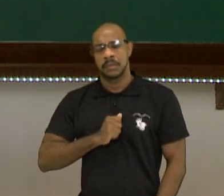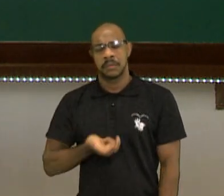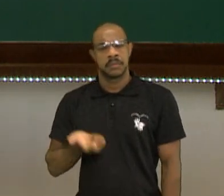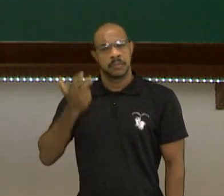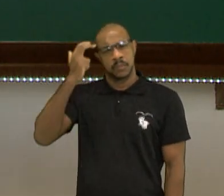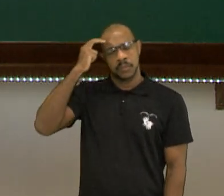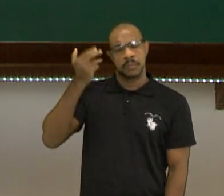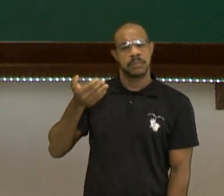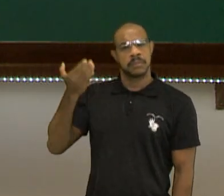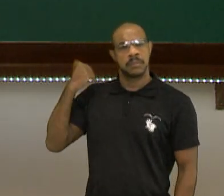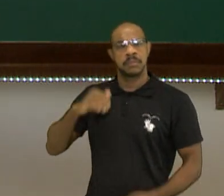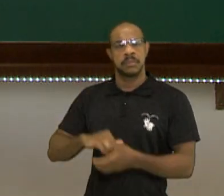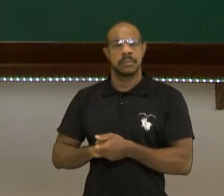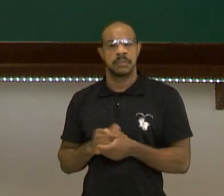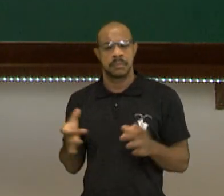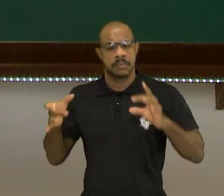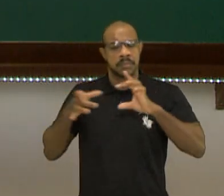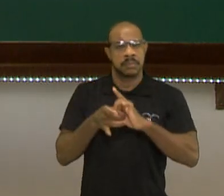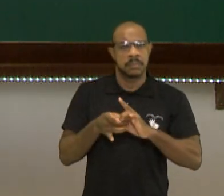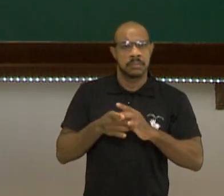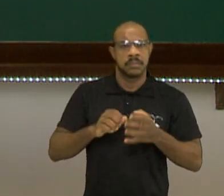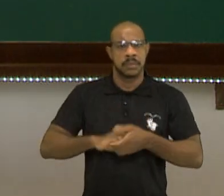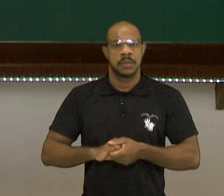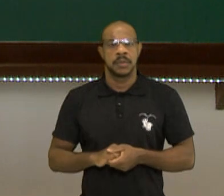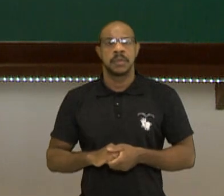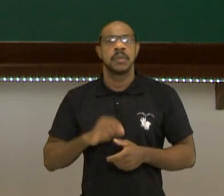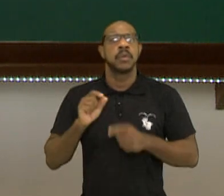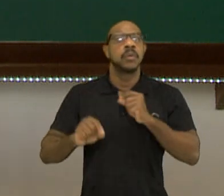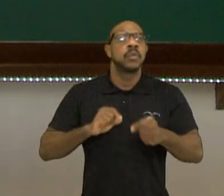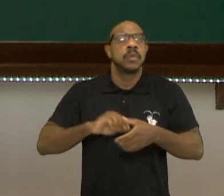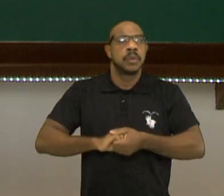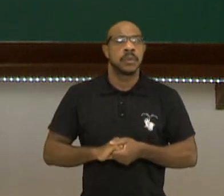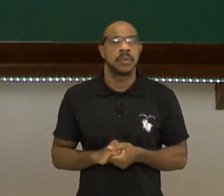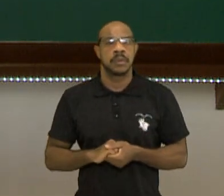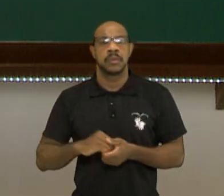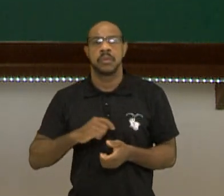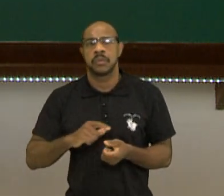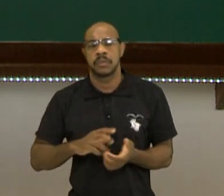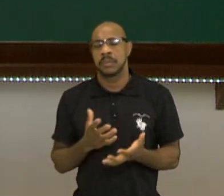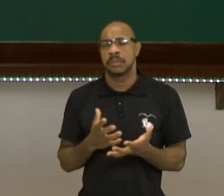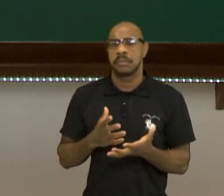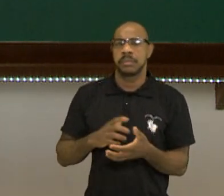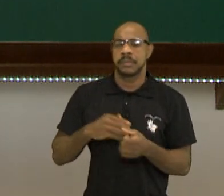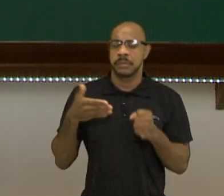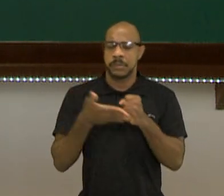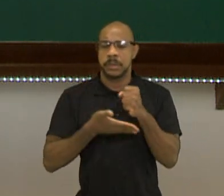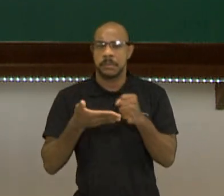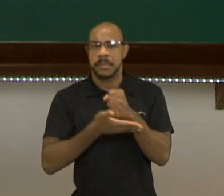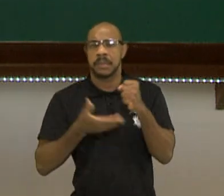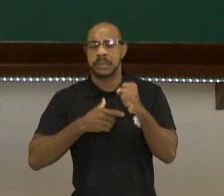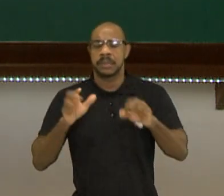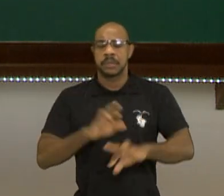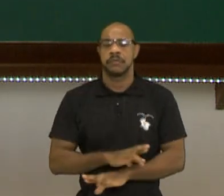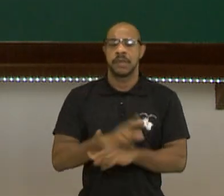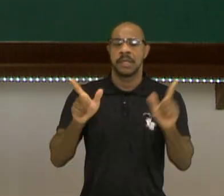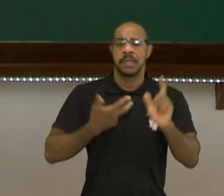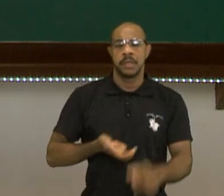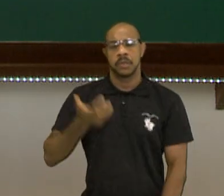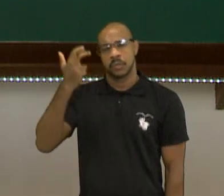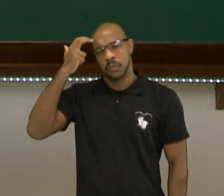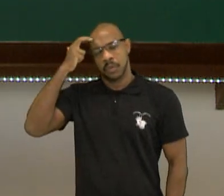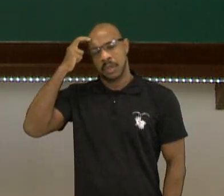cultural, uma baseada no etnocentrismo e a outra baseada na diversidade, nas diferenças culturais. Nos escolas